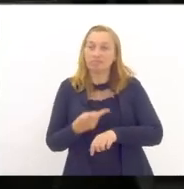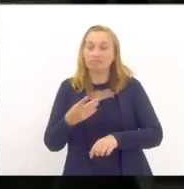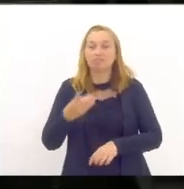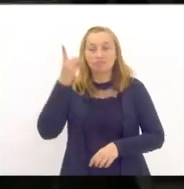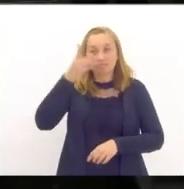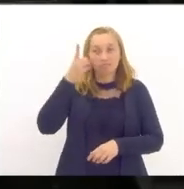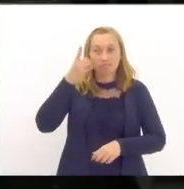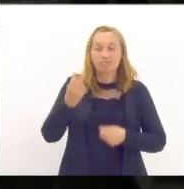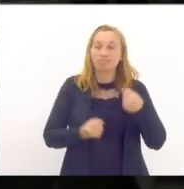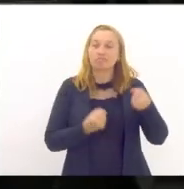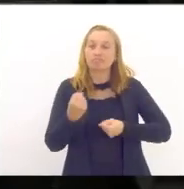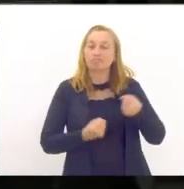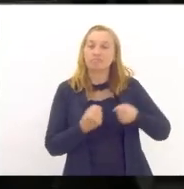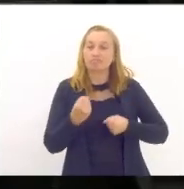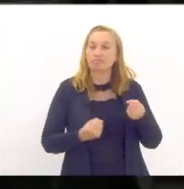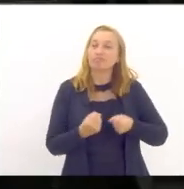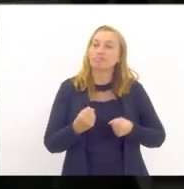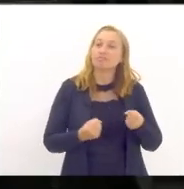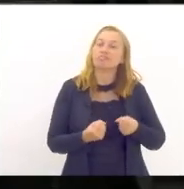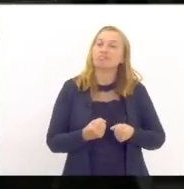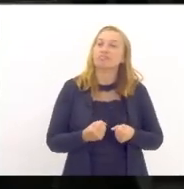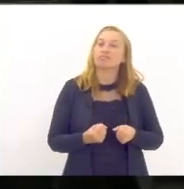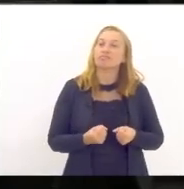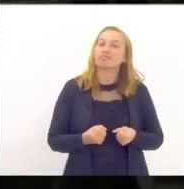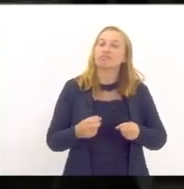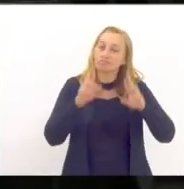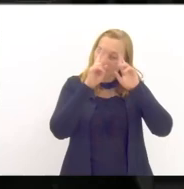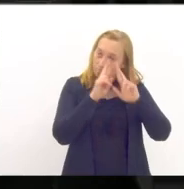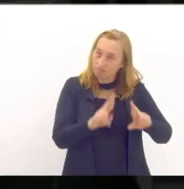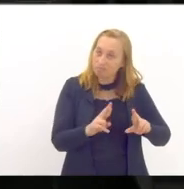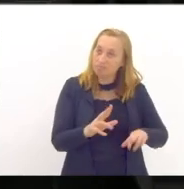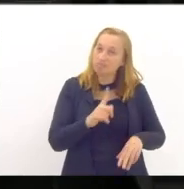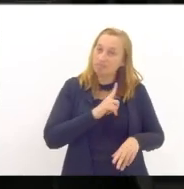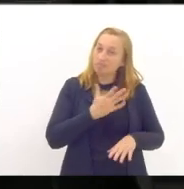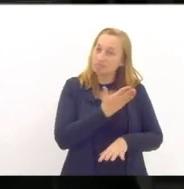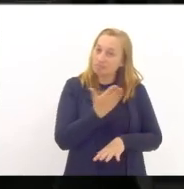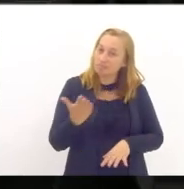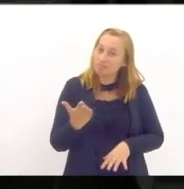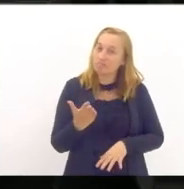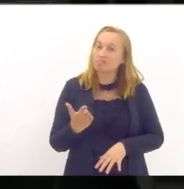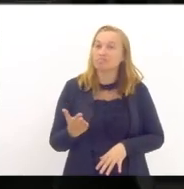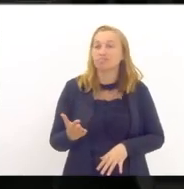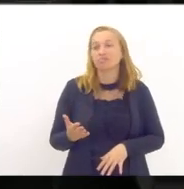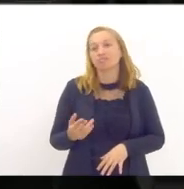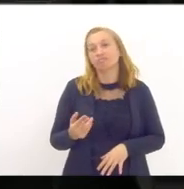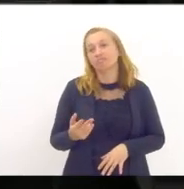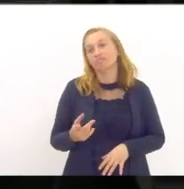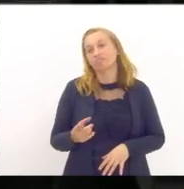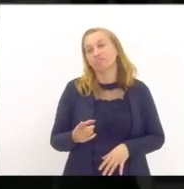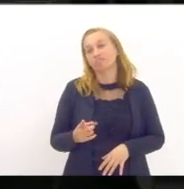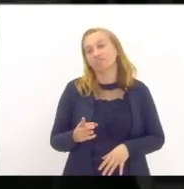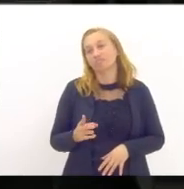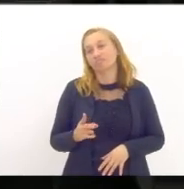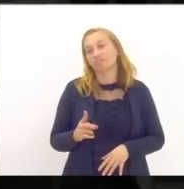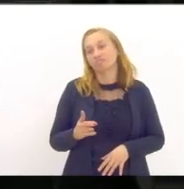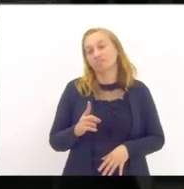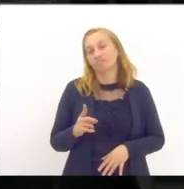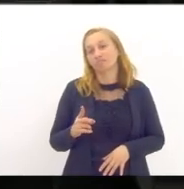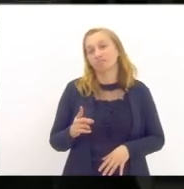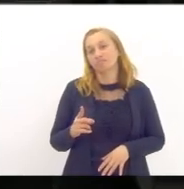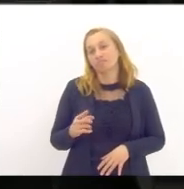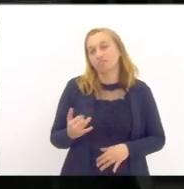parlamentares, os deputados, que com toda a vênia e todo o respeito que tenho por vossas excelências, não passa de um privilégio